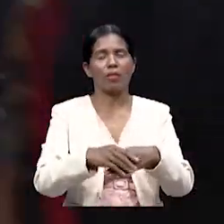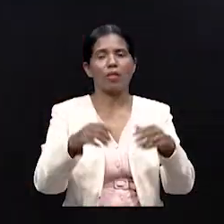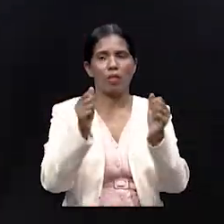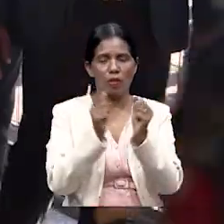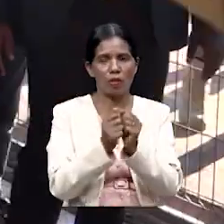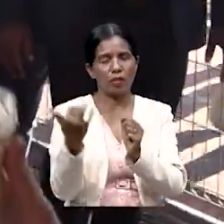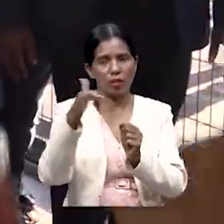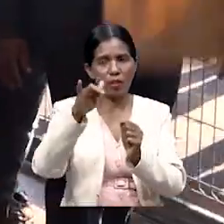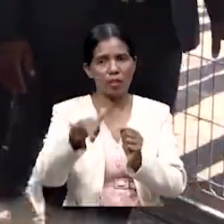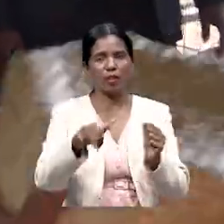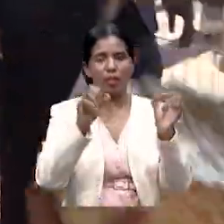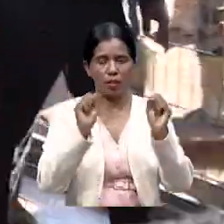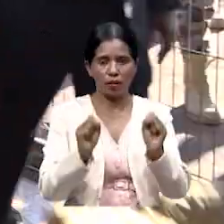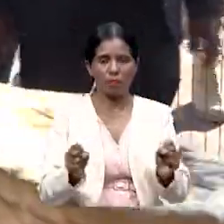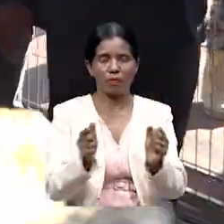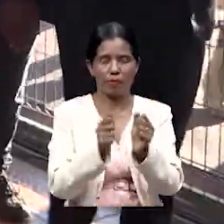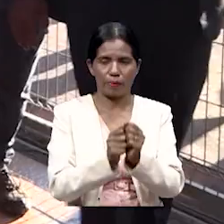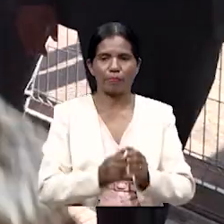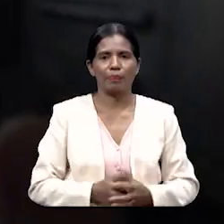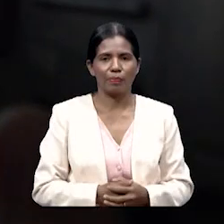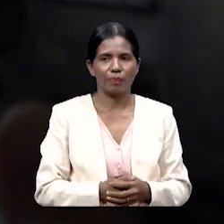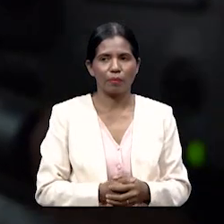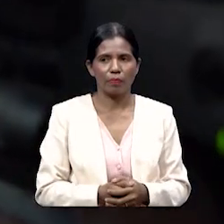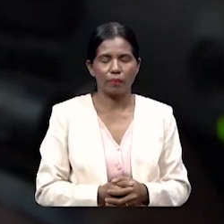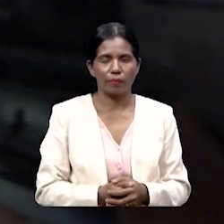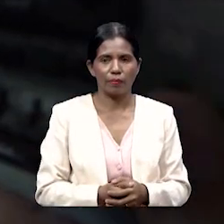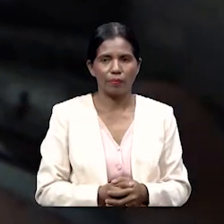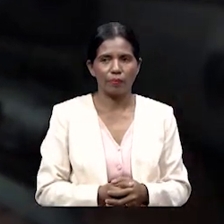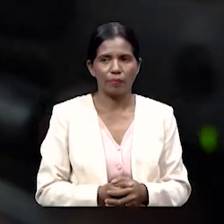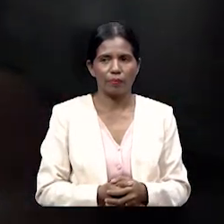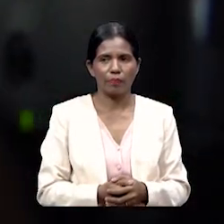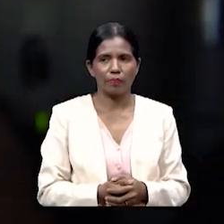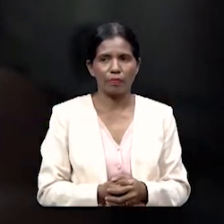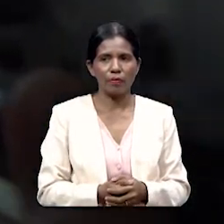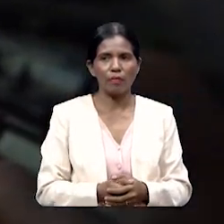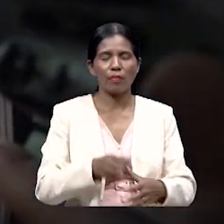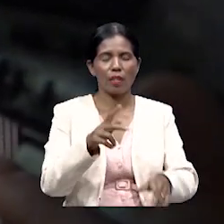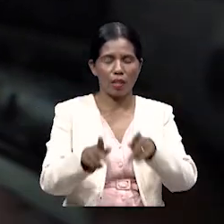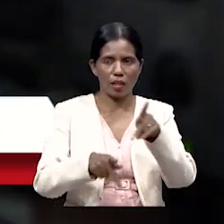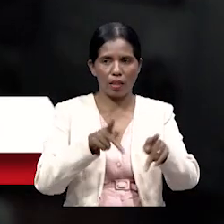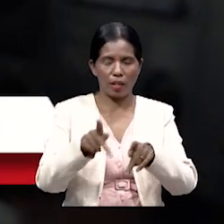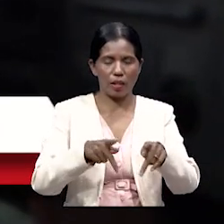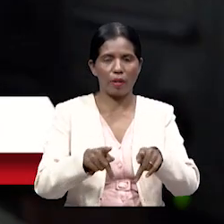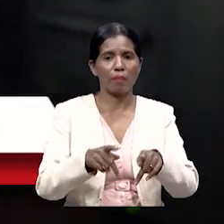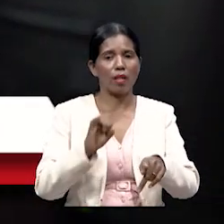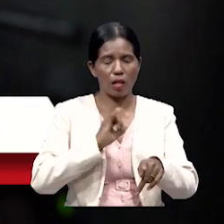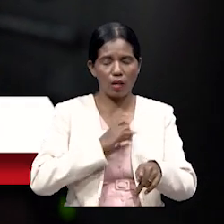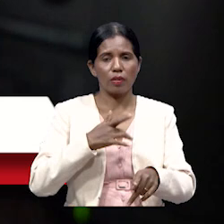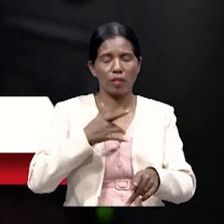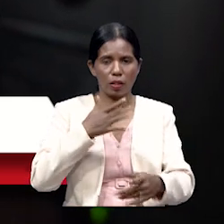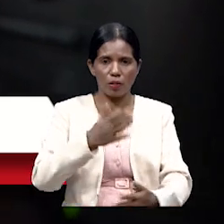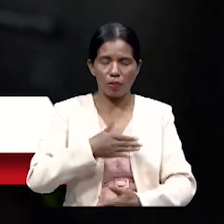ho komitiva sai husi aeroporto Nicolau Lobato. Nas três qualidades, como cidadão orgulhoso destes